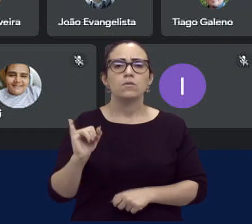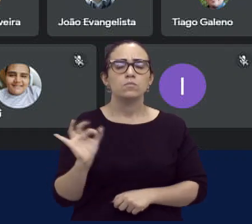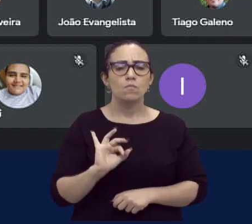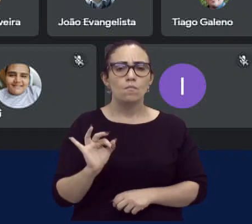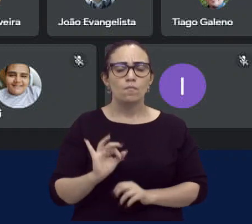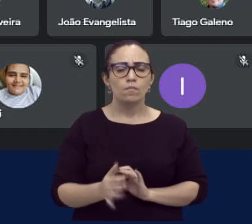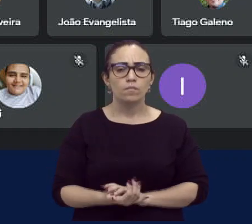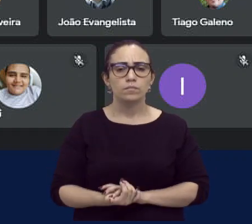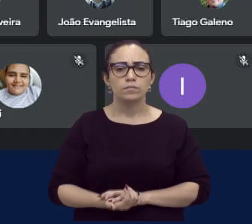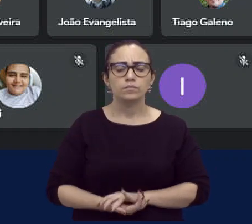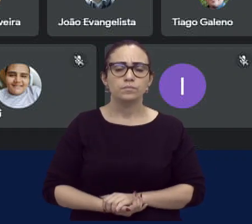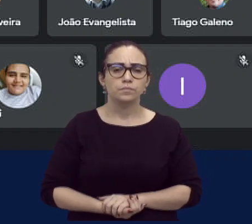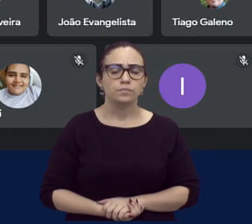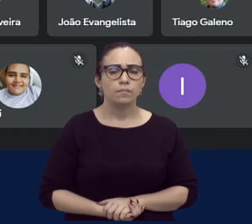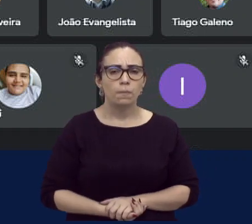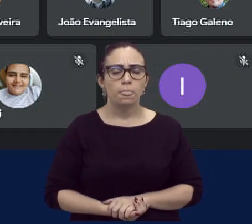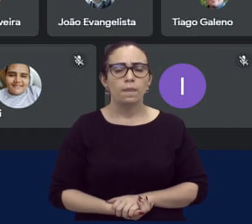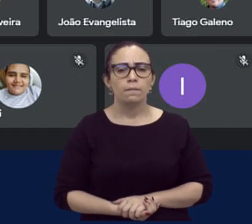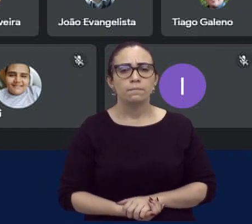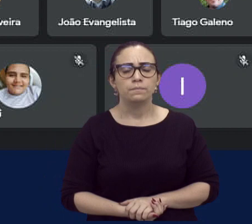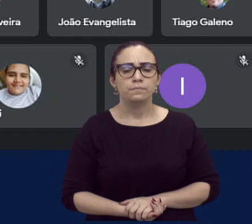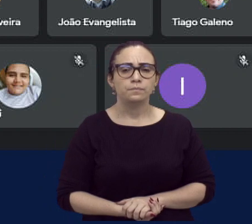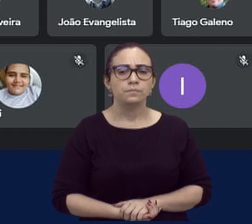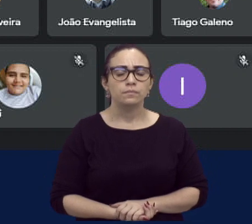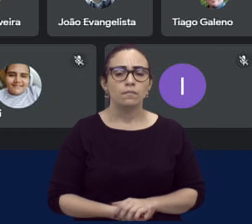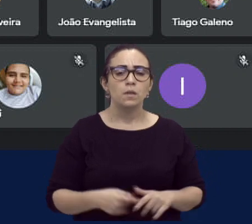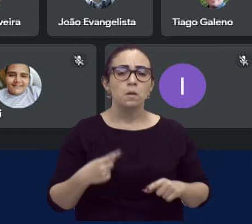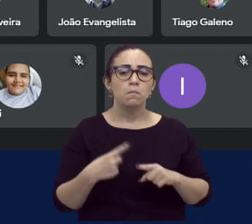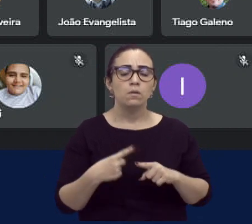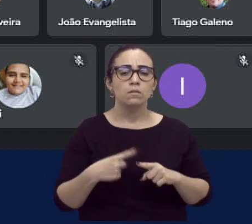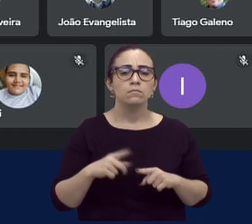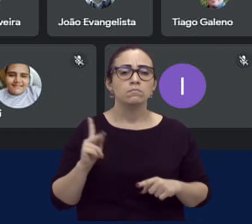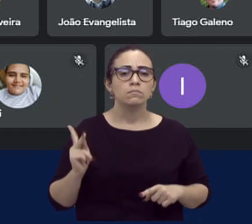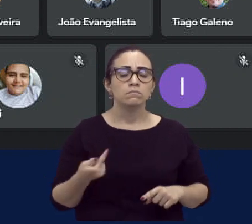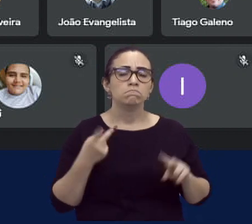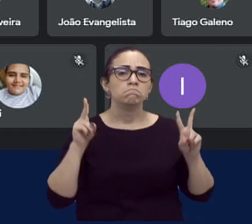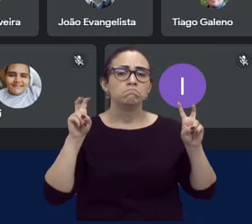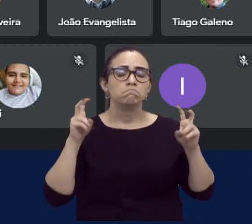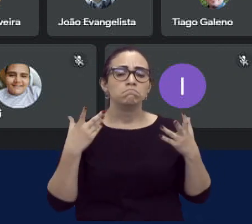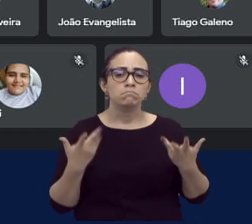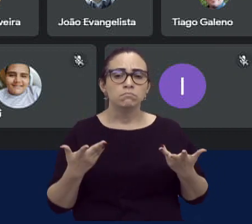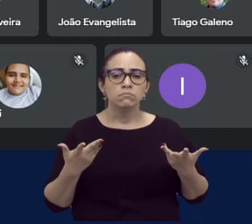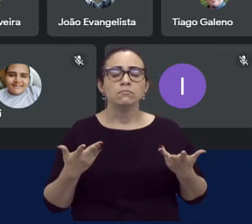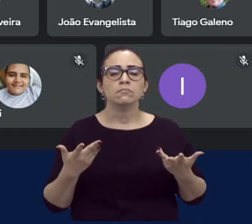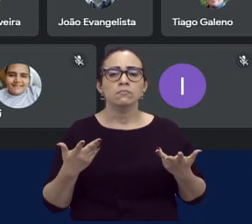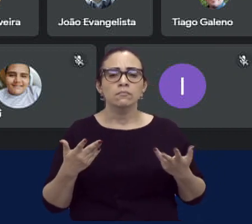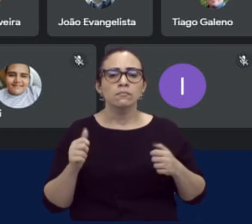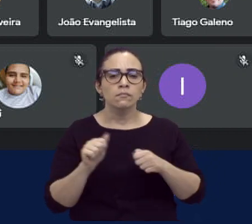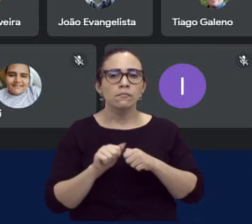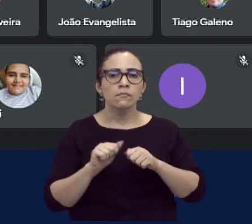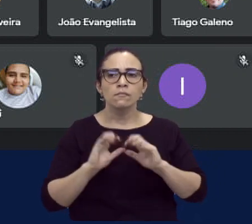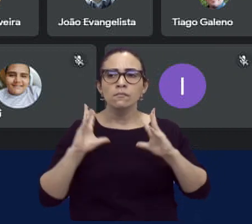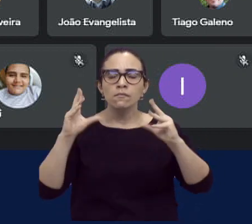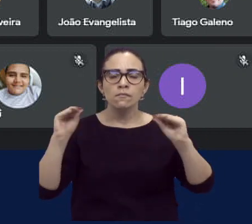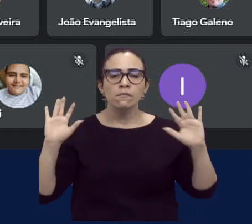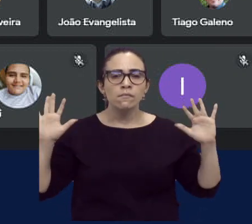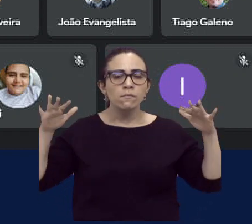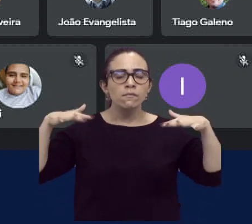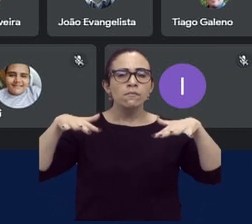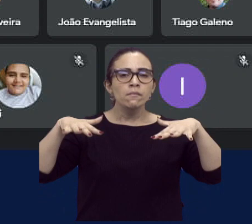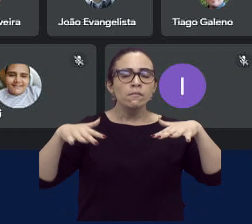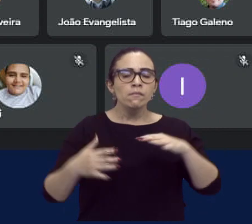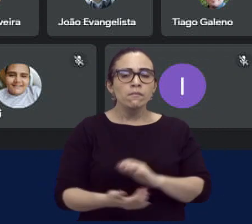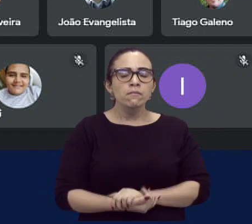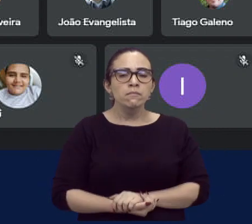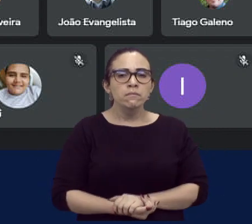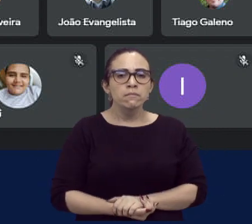acontecesse. Porque por alguma razão colocou essa pessoa em exposição diante da equipe. Suponhamos.